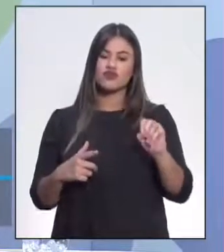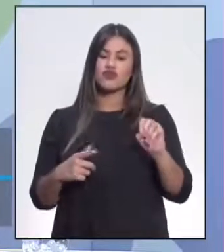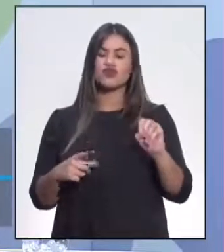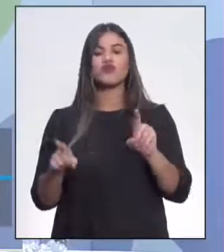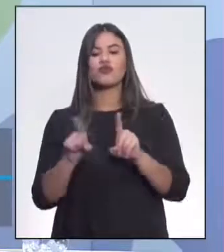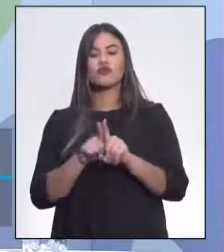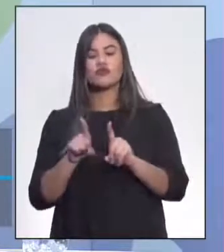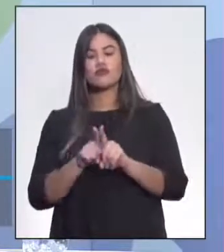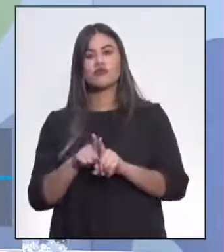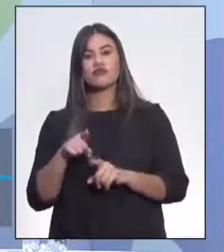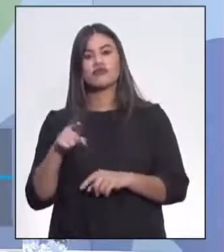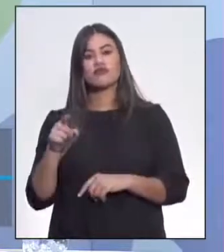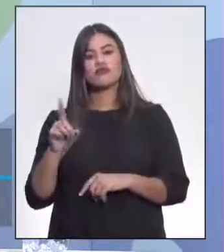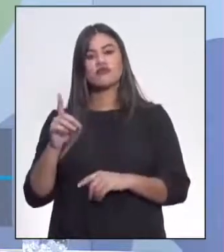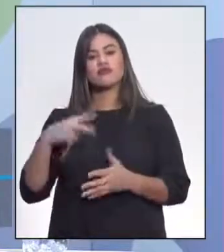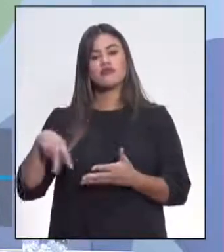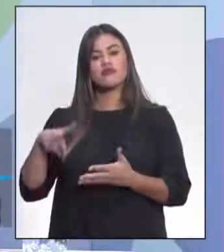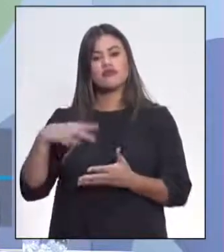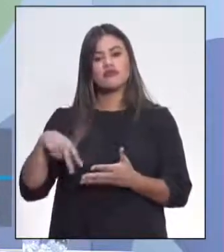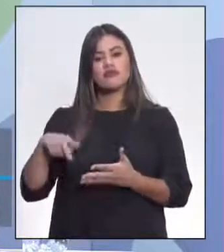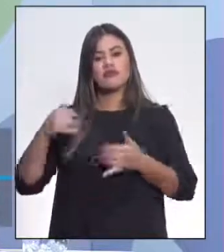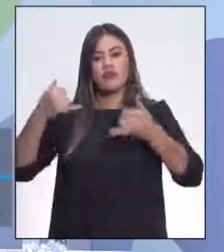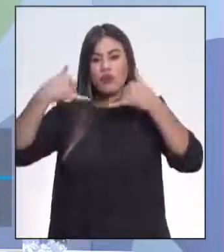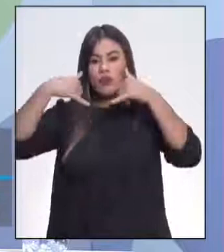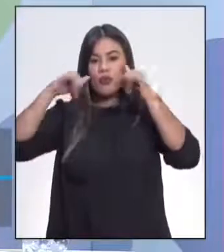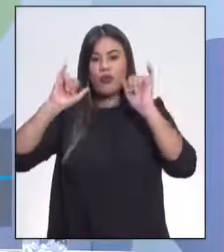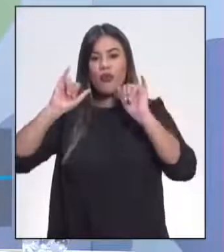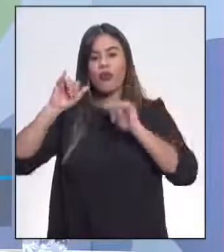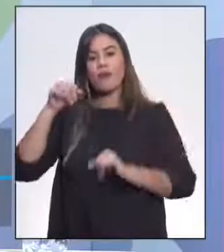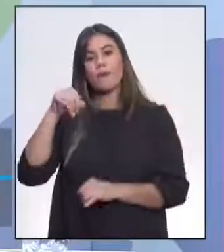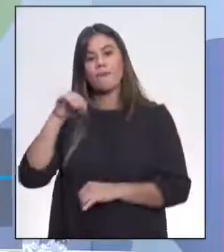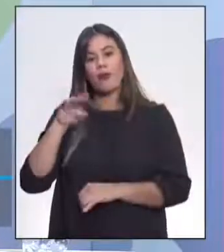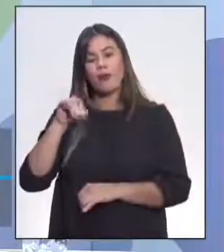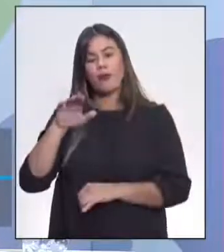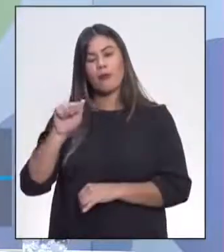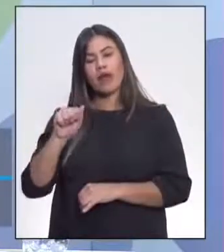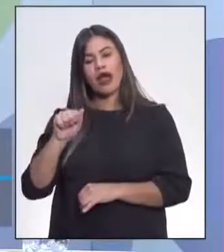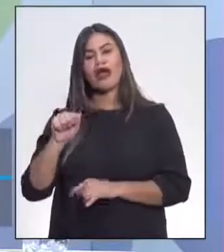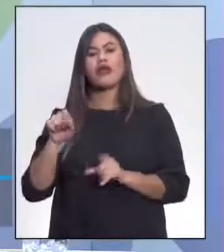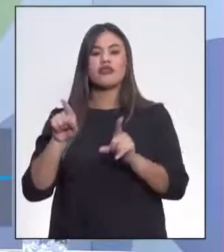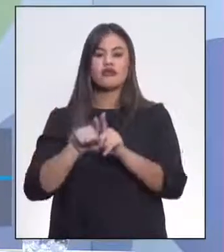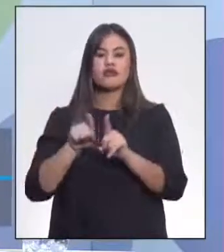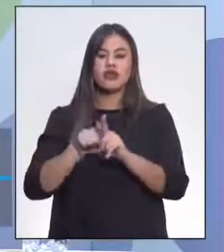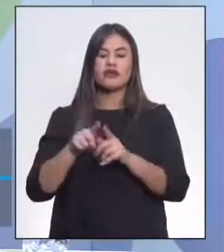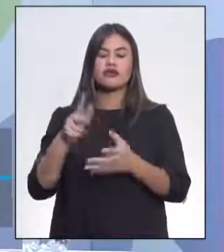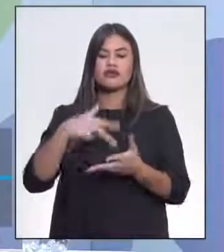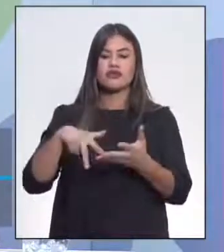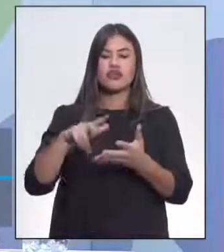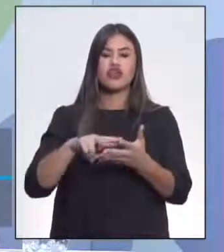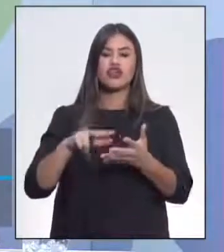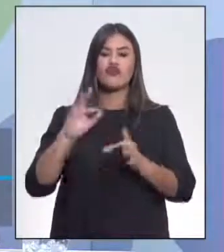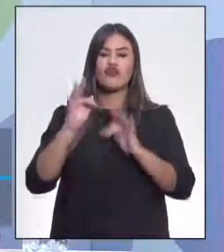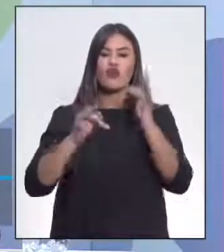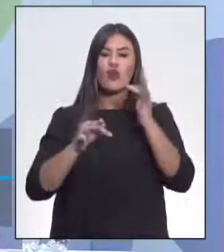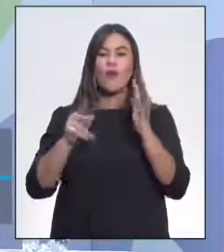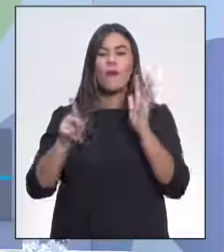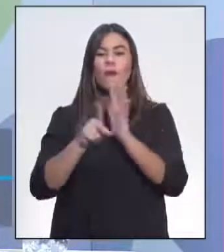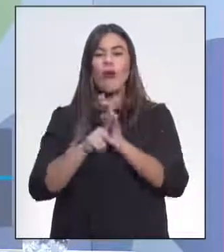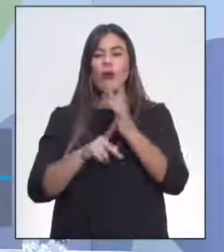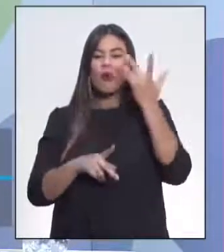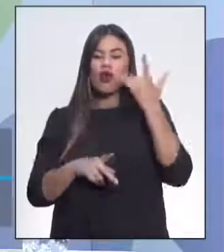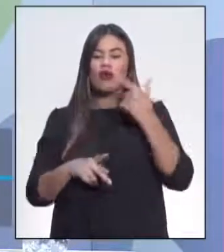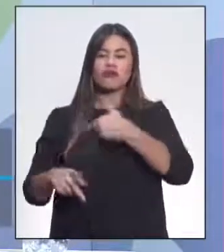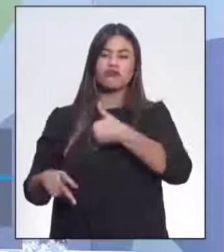né, tanto na dança do boi bumbá como na dança dos leões chineses, é a questão da alegoria. Essa